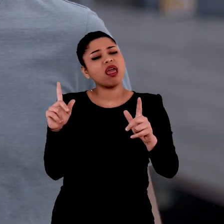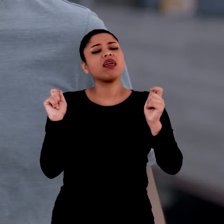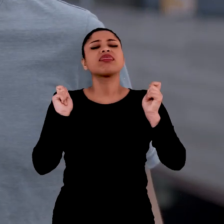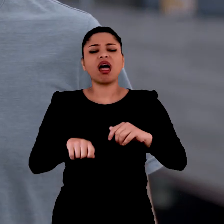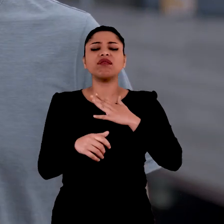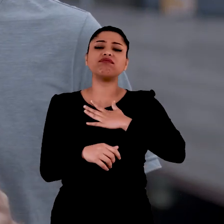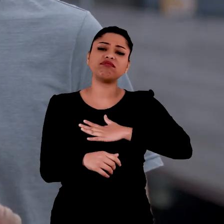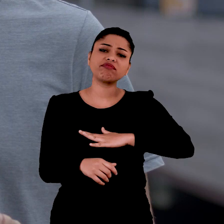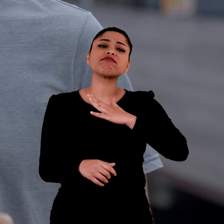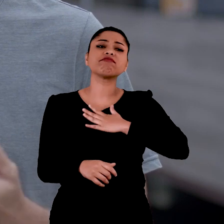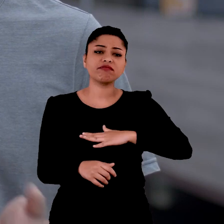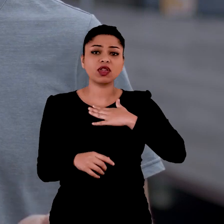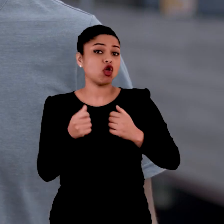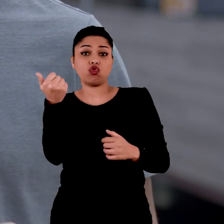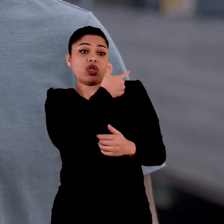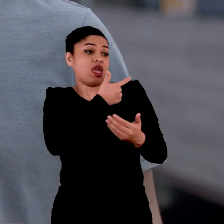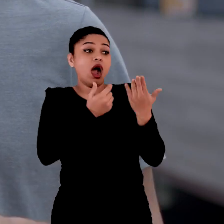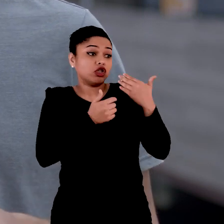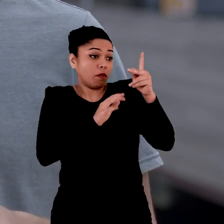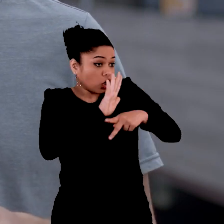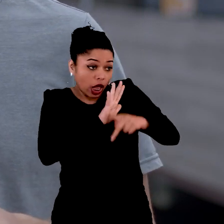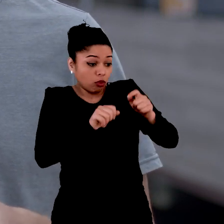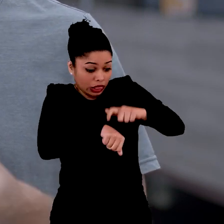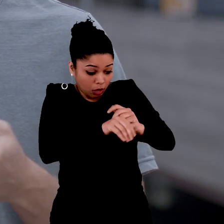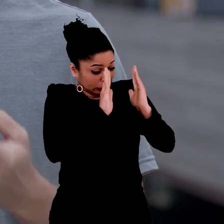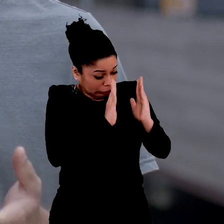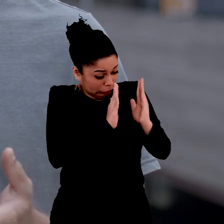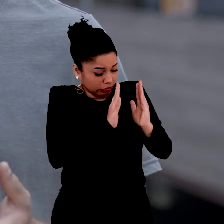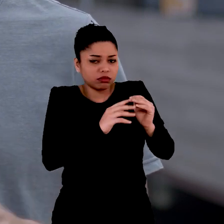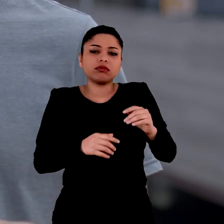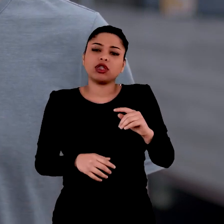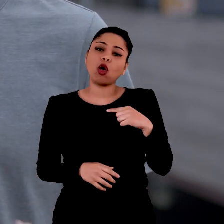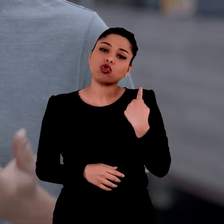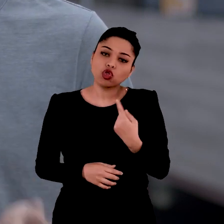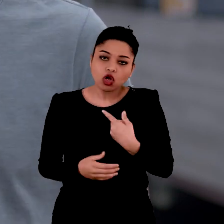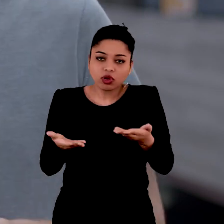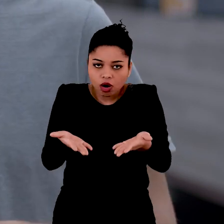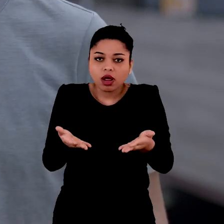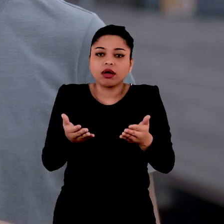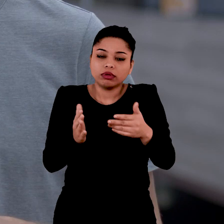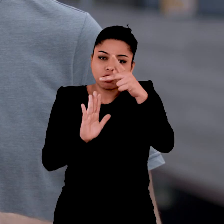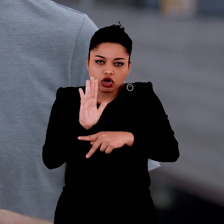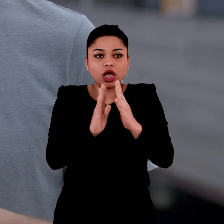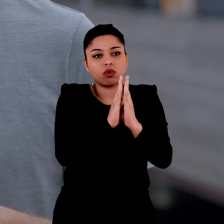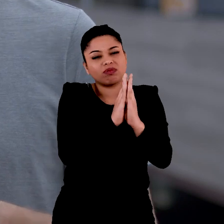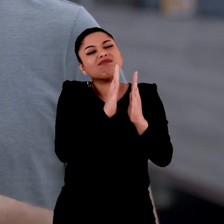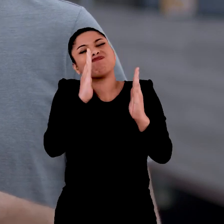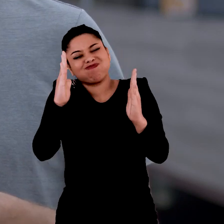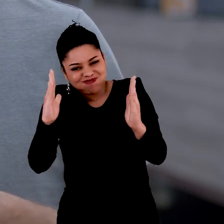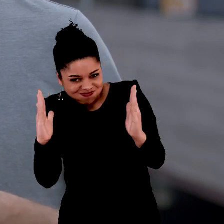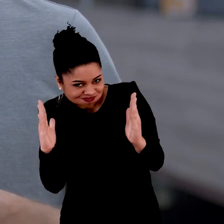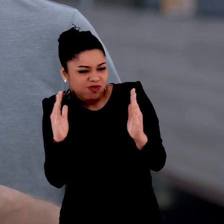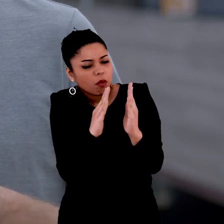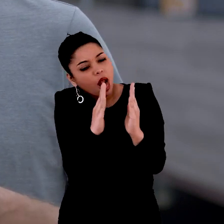e eu acho que isso fez com que a gente pudesse também ter um outro tempo no próprio espaço de implantação do projeto,